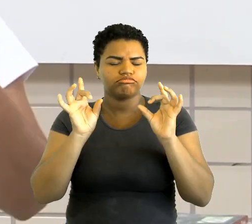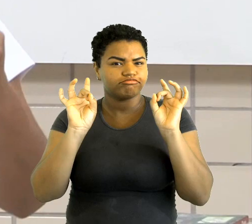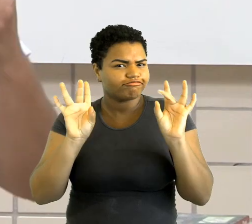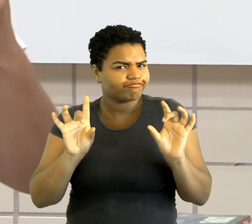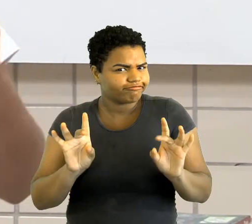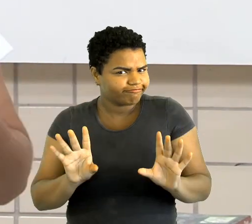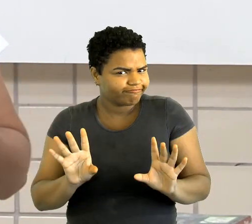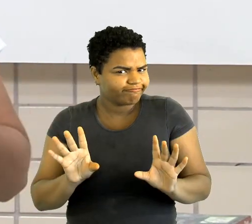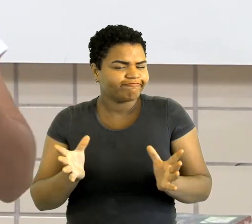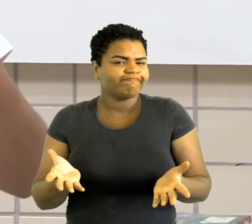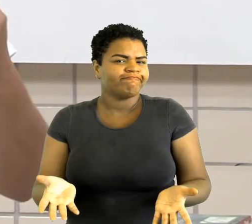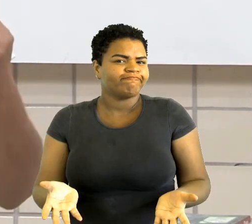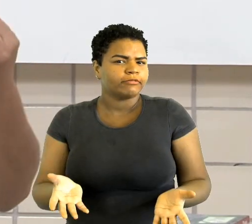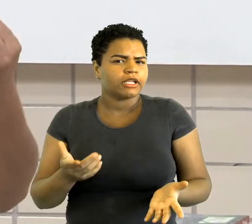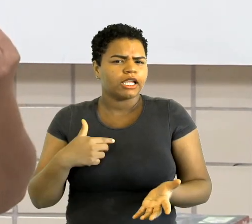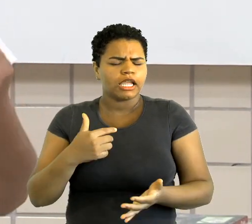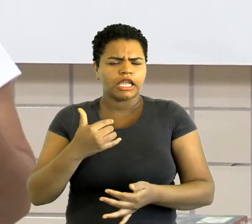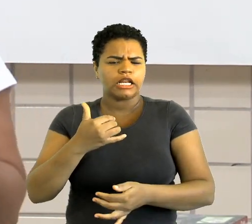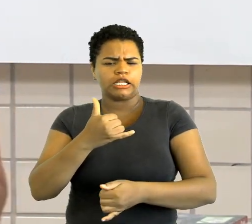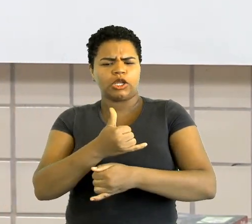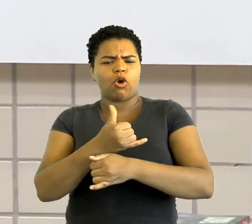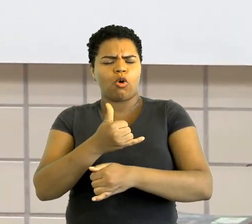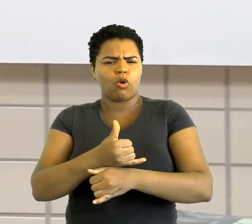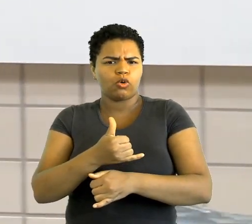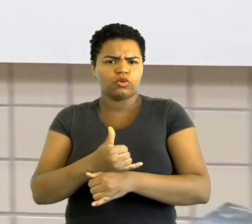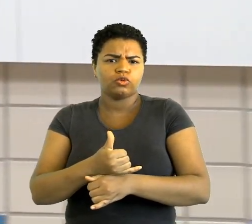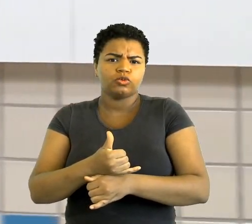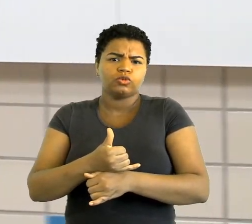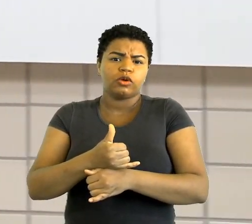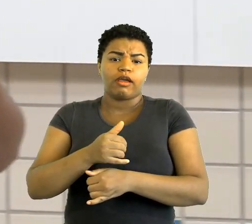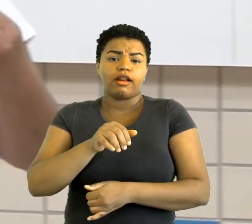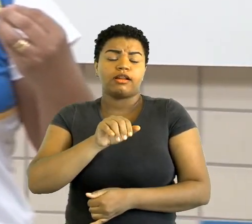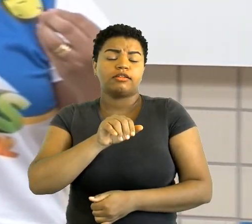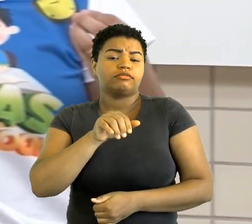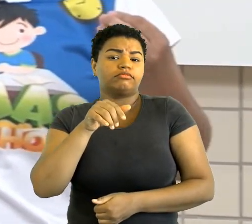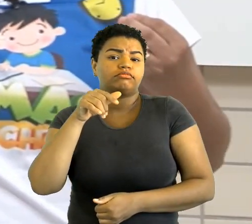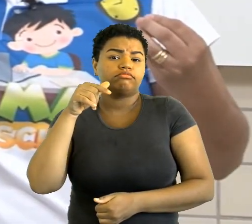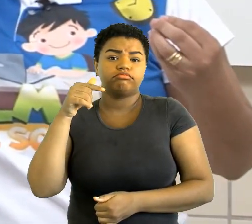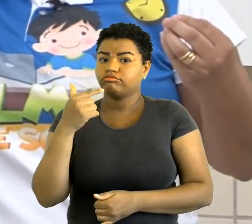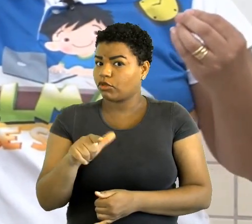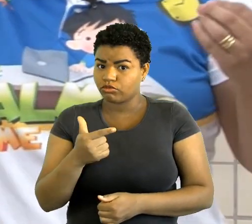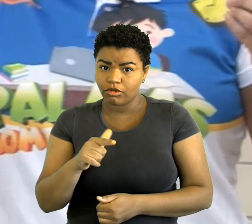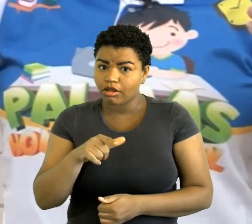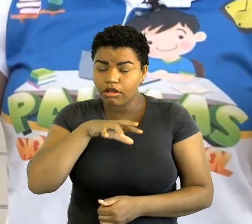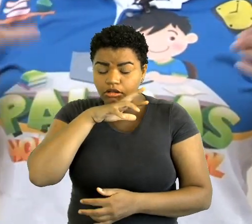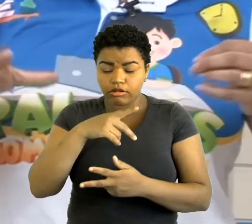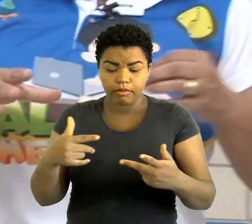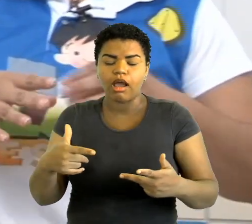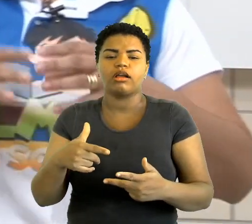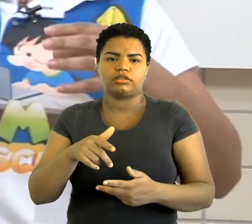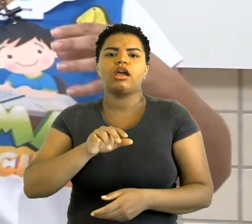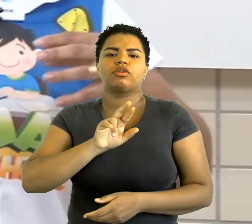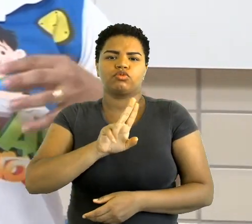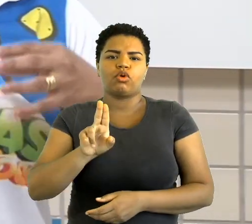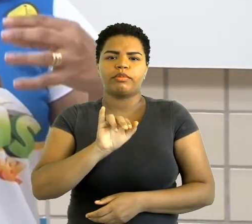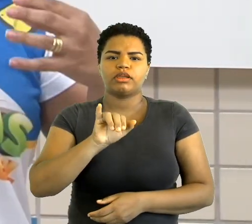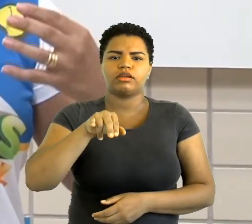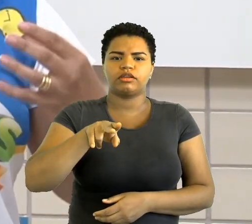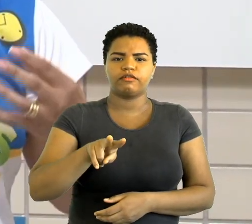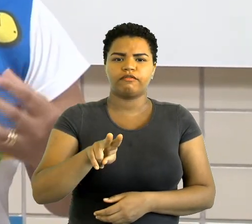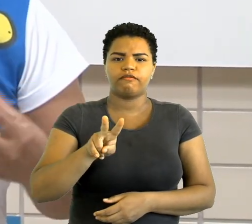Esses animais já são chamados de invertebrados porque eles não possuem coluna vertebral. Eles possuem